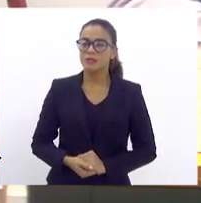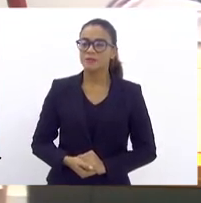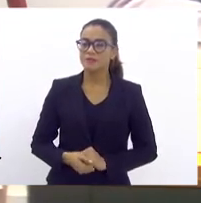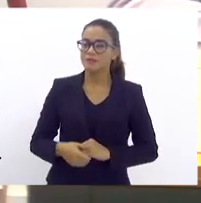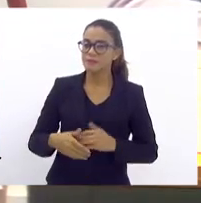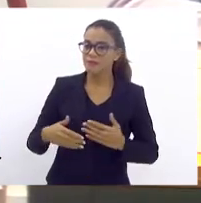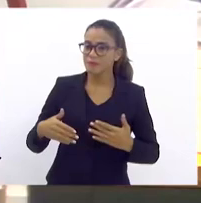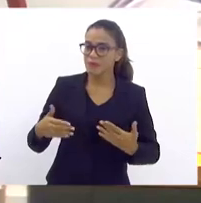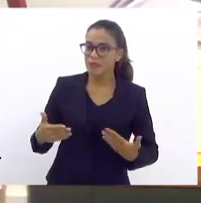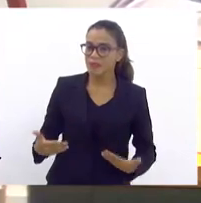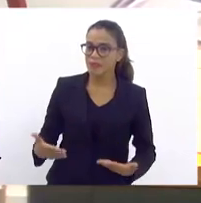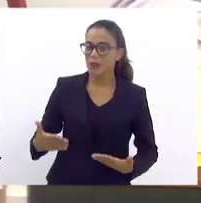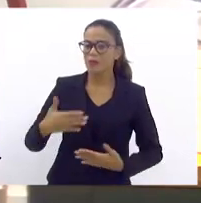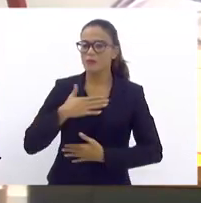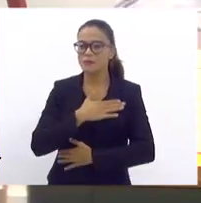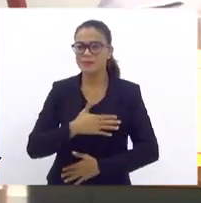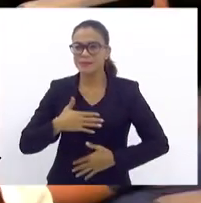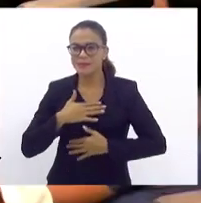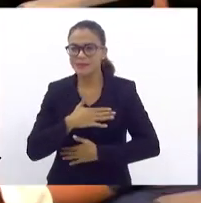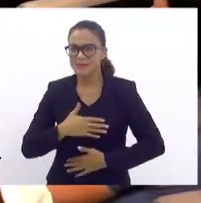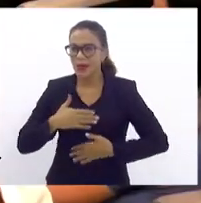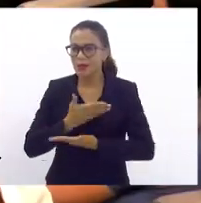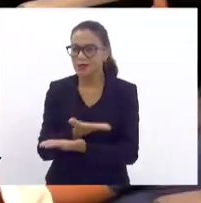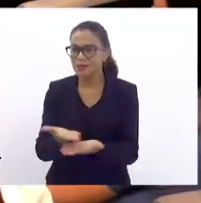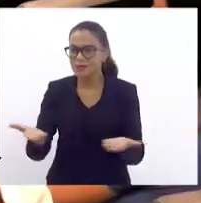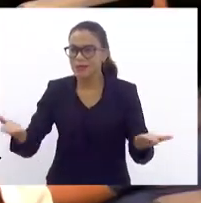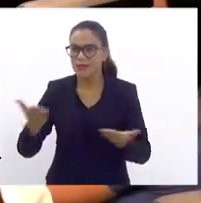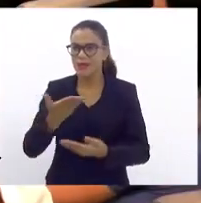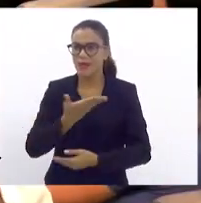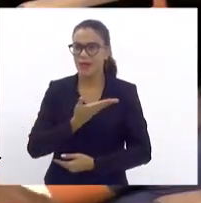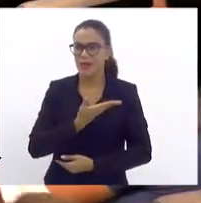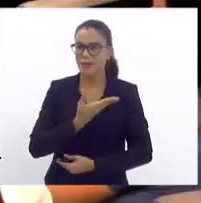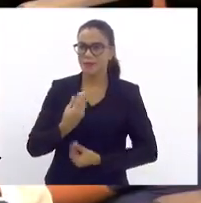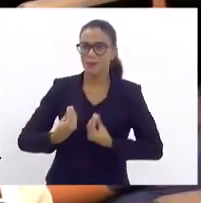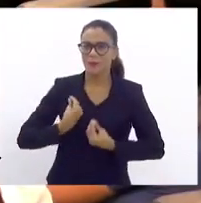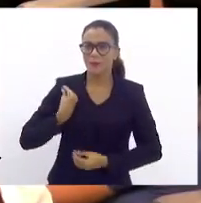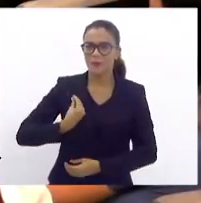então assim saúde os nossos amigos que estão aqui